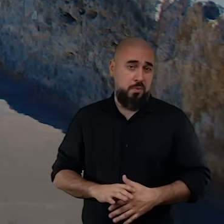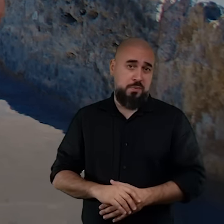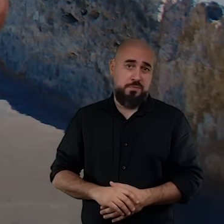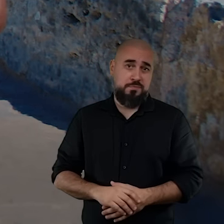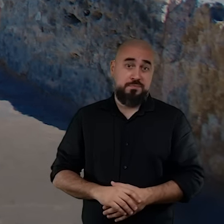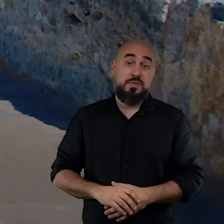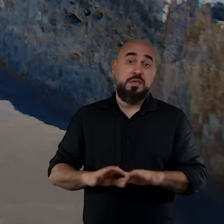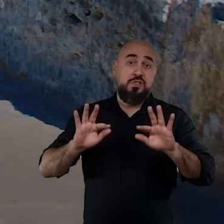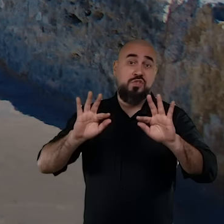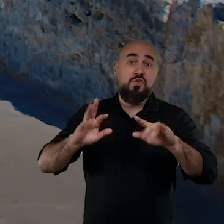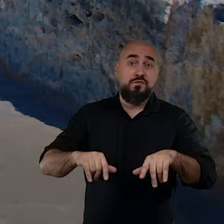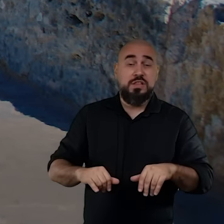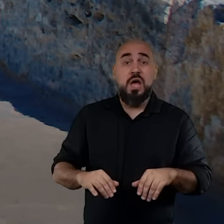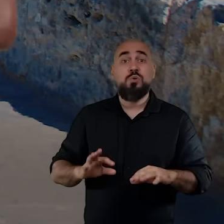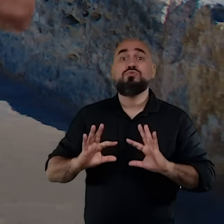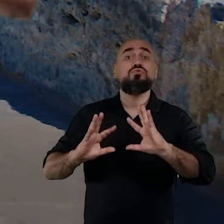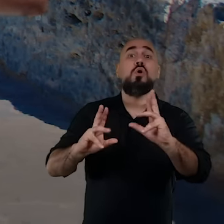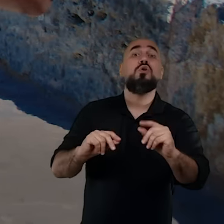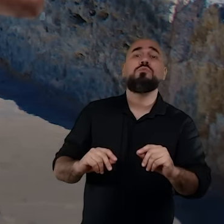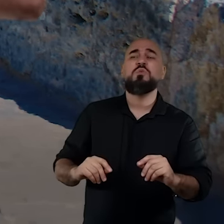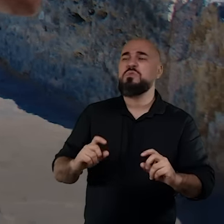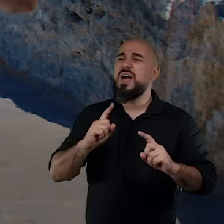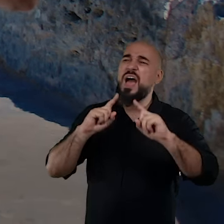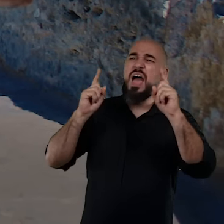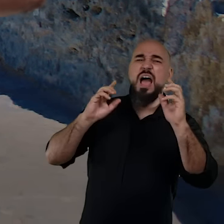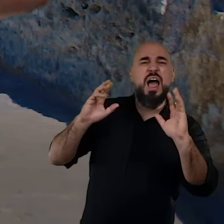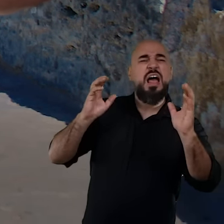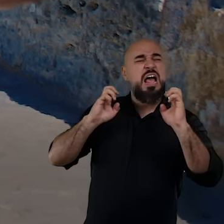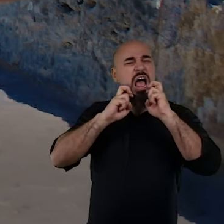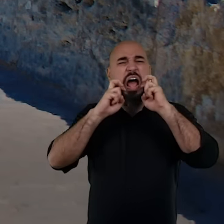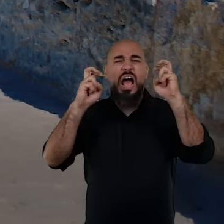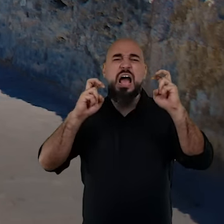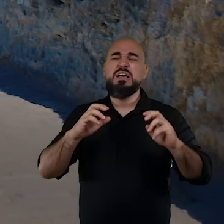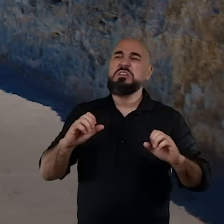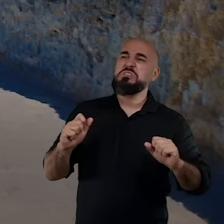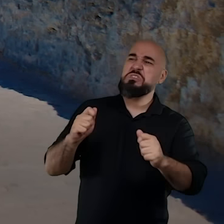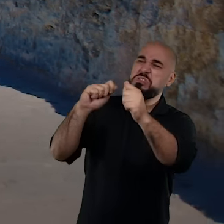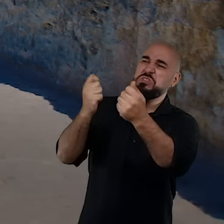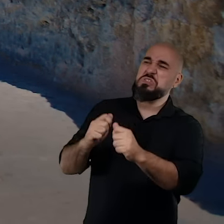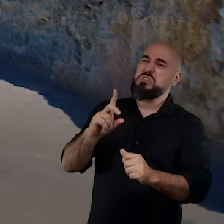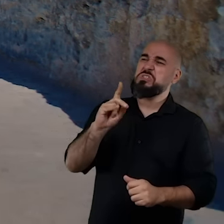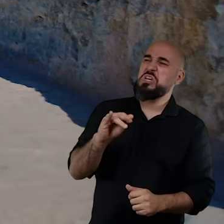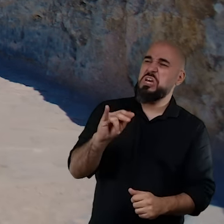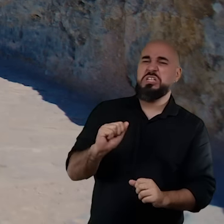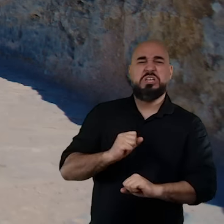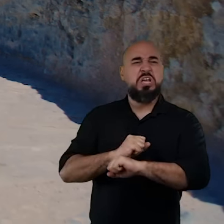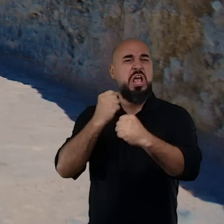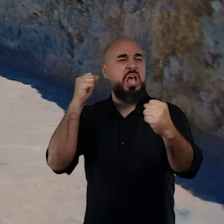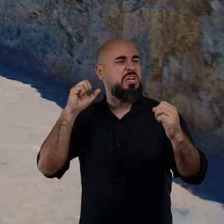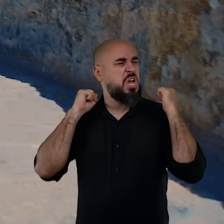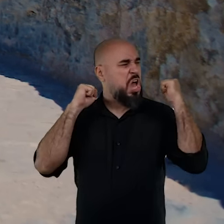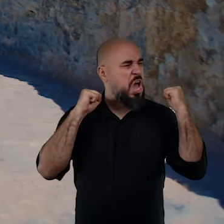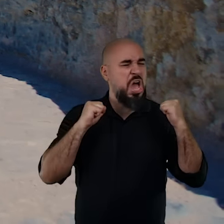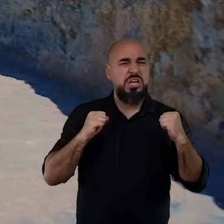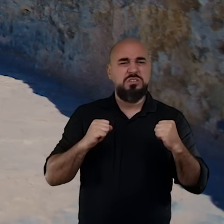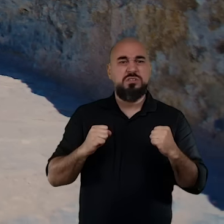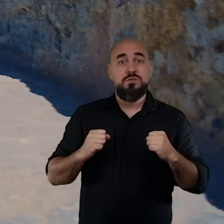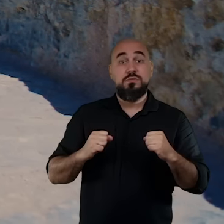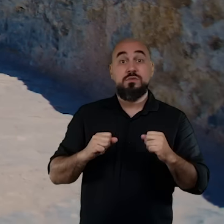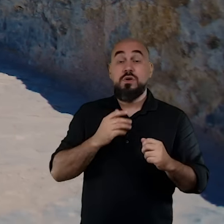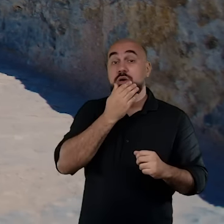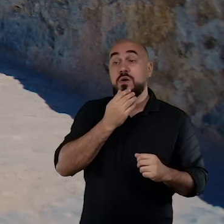final, quando todos gritavam aqui, grande a Diana dos Efésios, o escrivão da cidade tentou apaziguar a situação e por